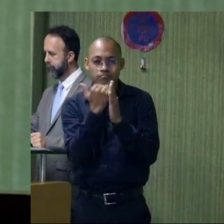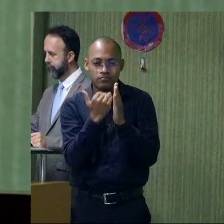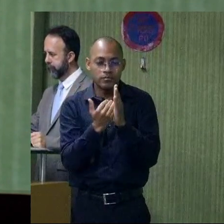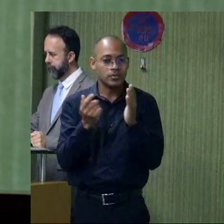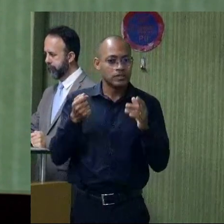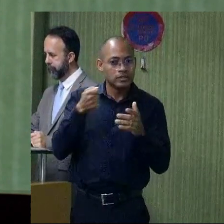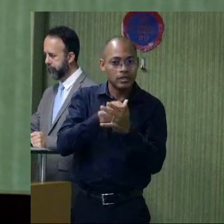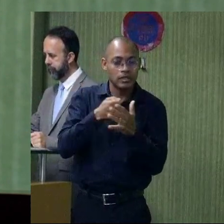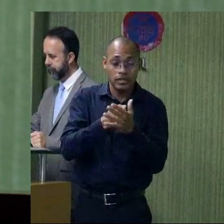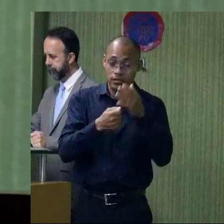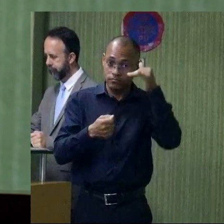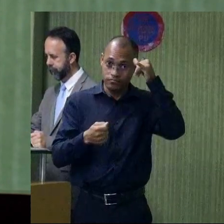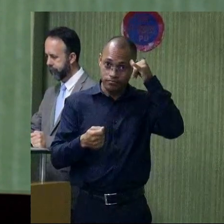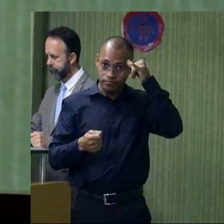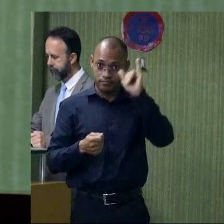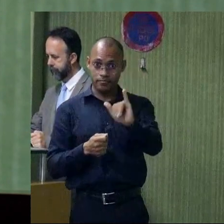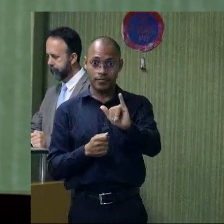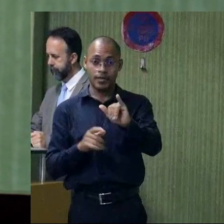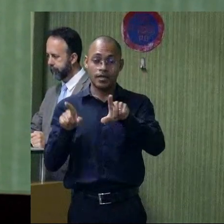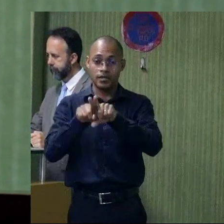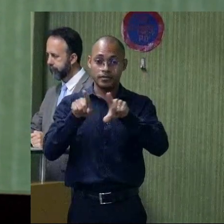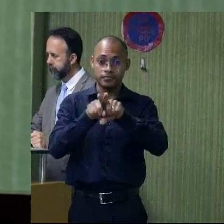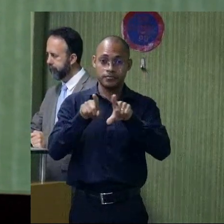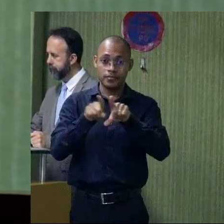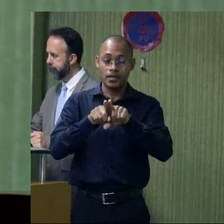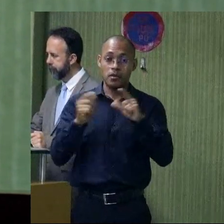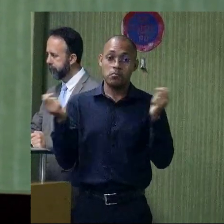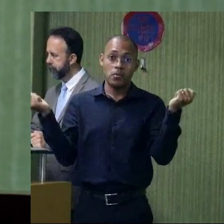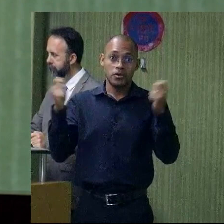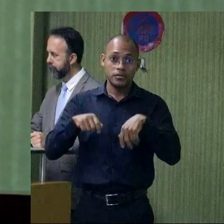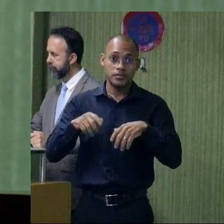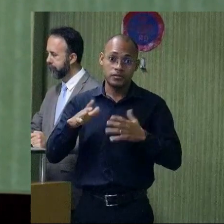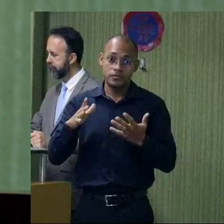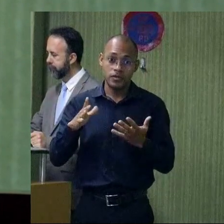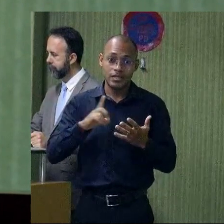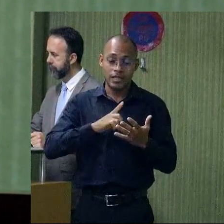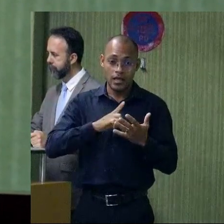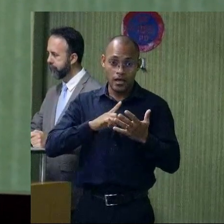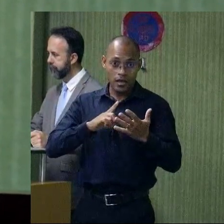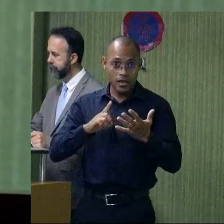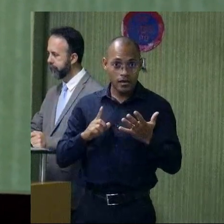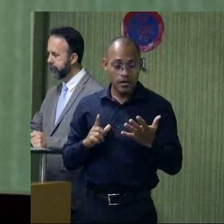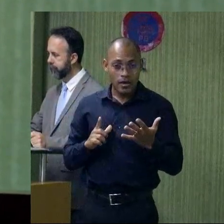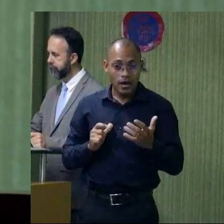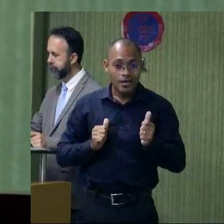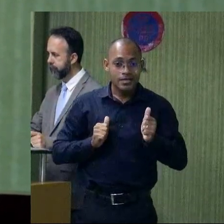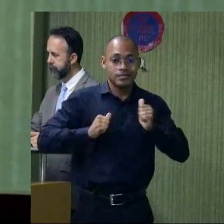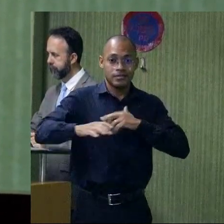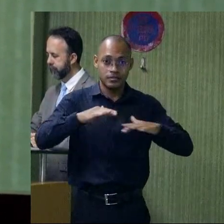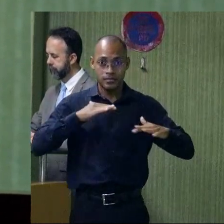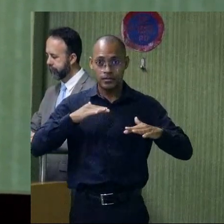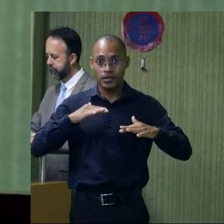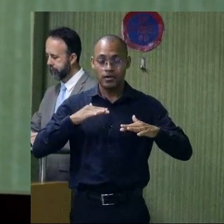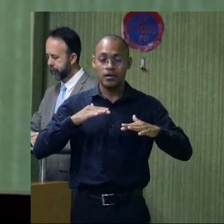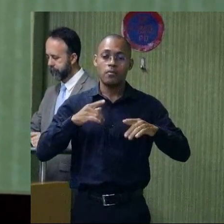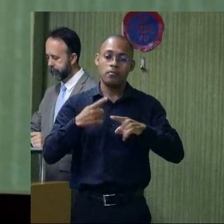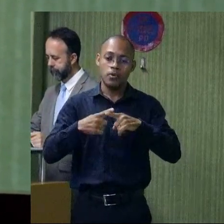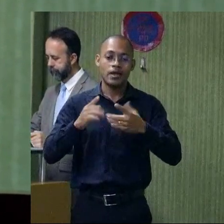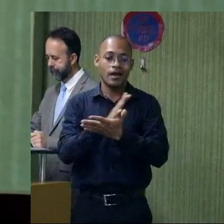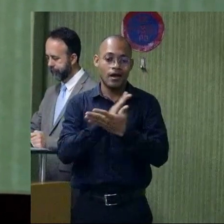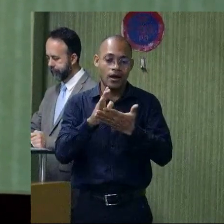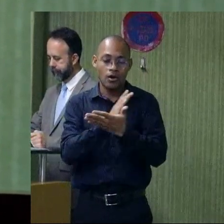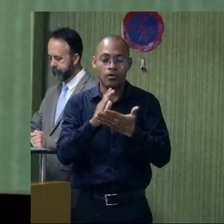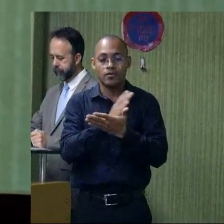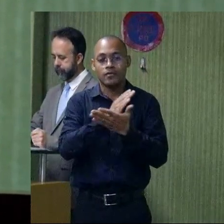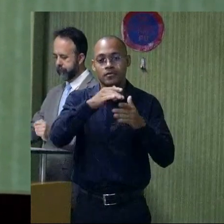preventivas e e também de uma reação ali de proteção das cidades que iaram nesse